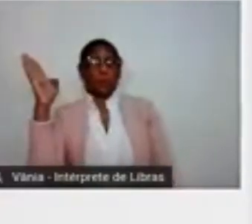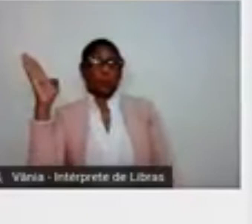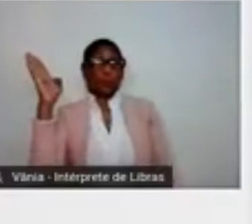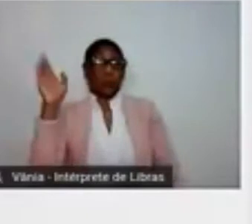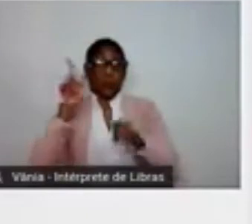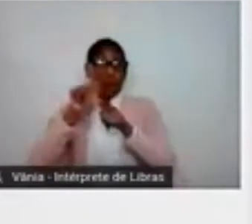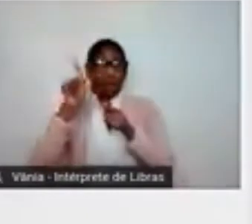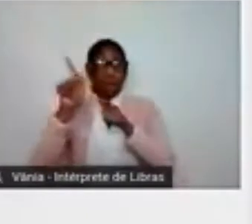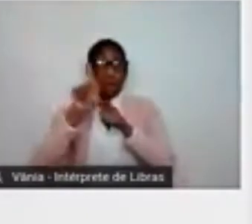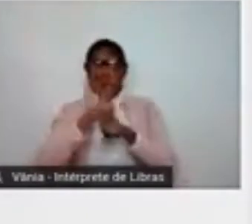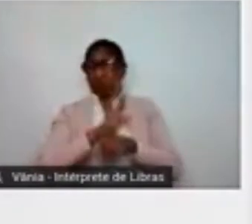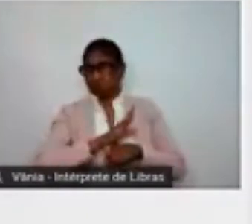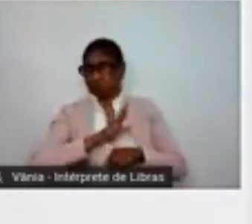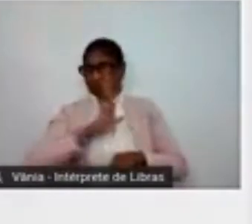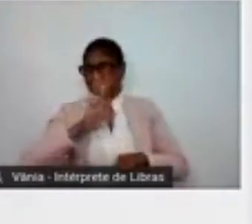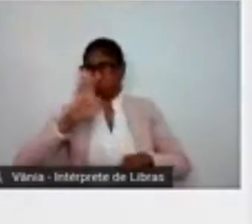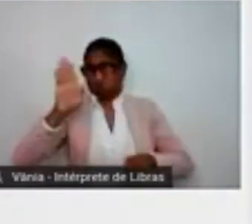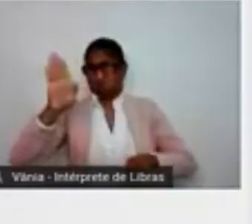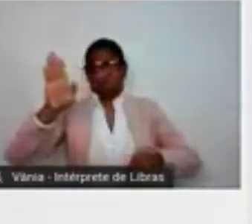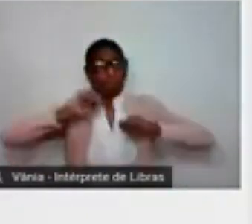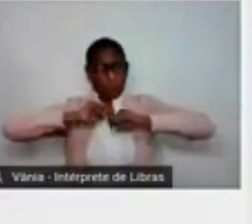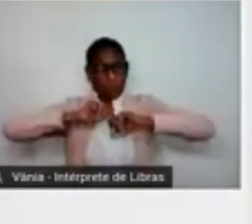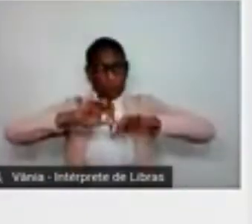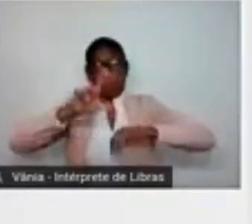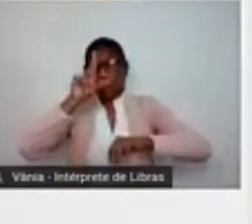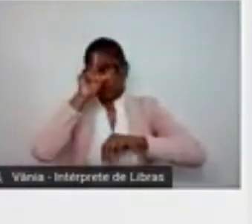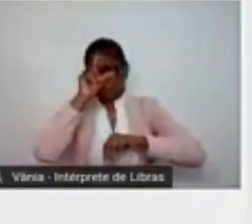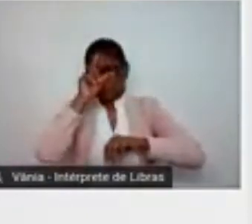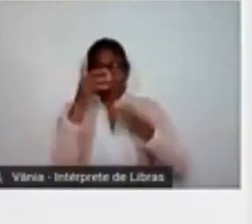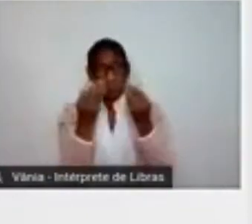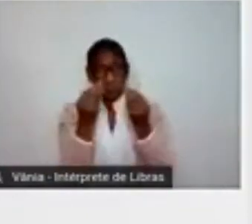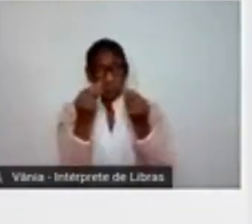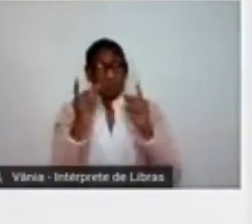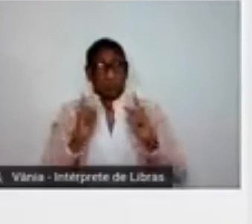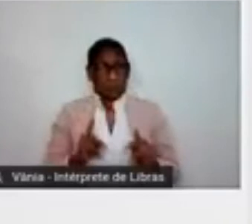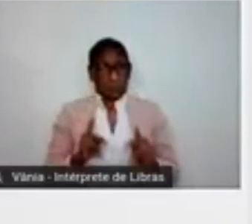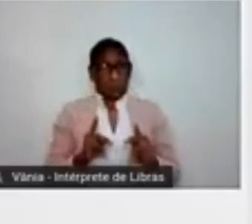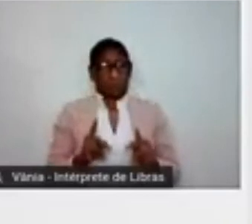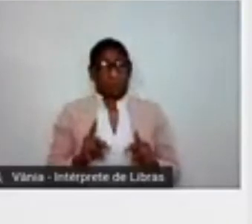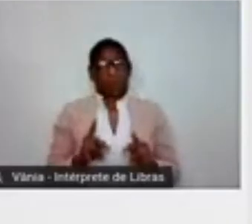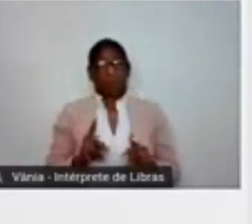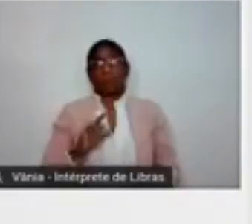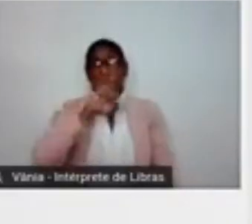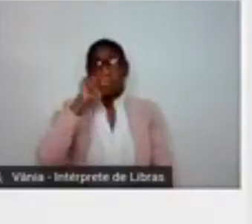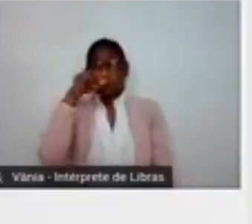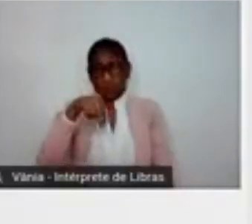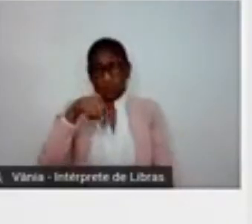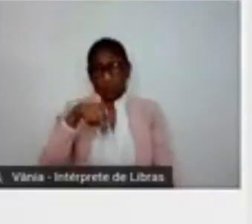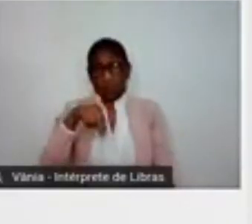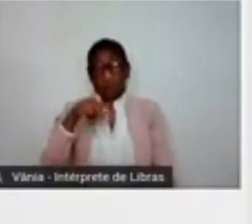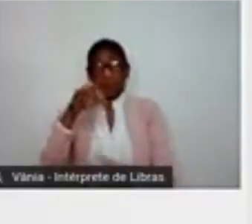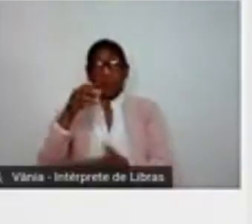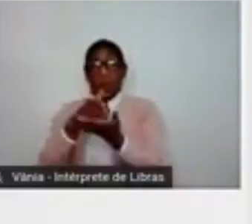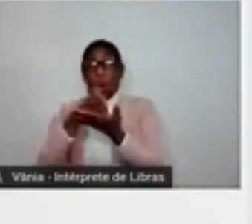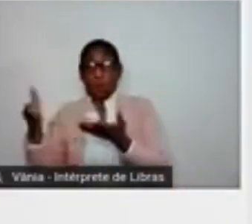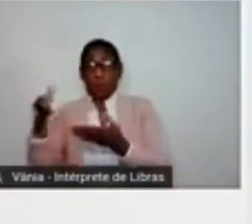gráfico, rapidamente, na expansão de internações que se observou ao longo do final do mês de junho e do mês de julho, do final